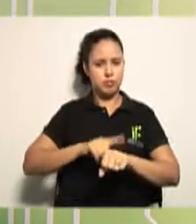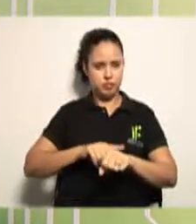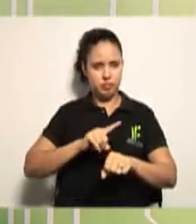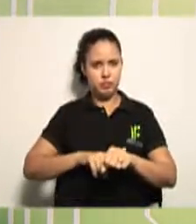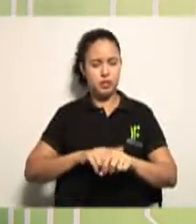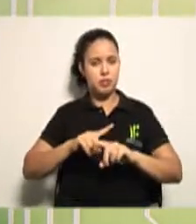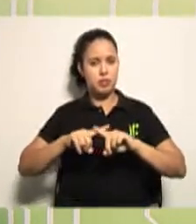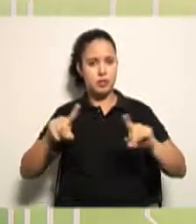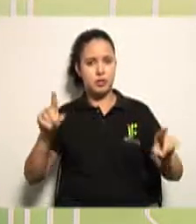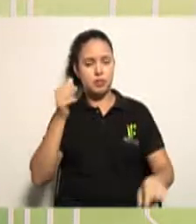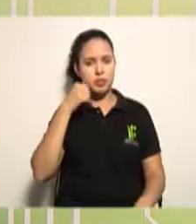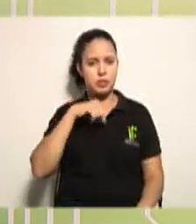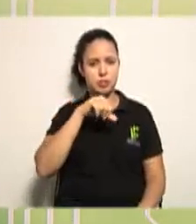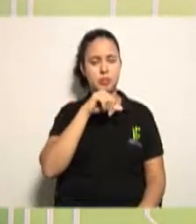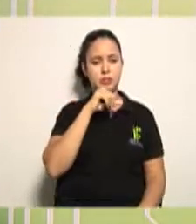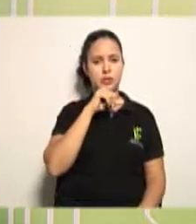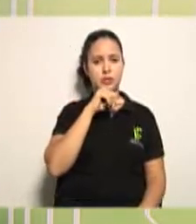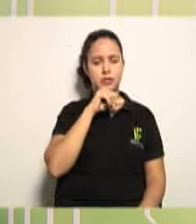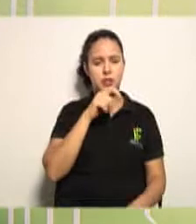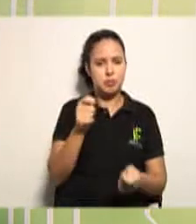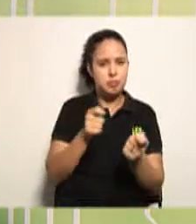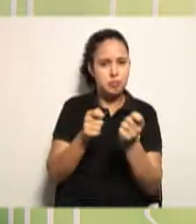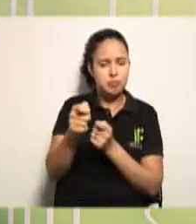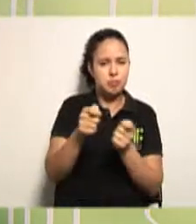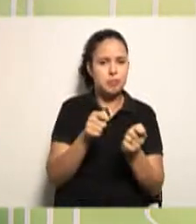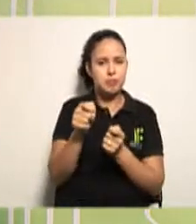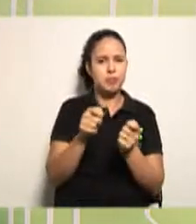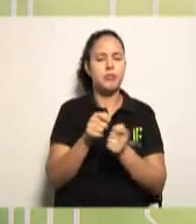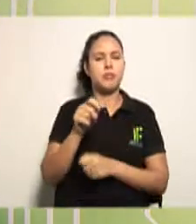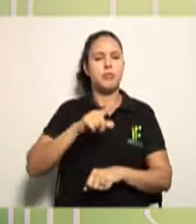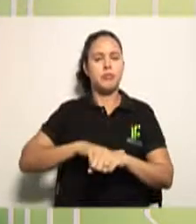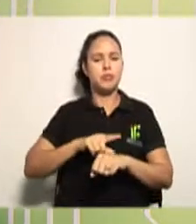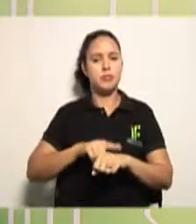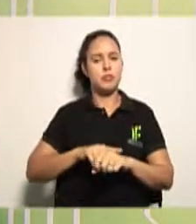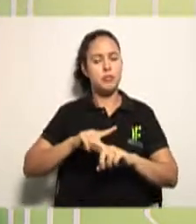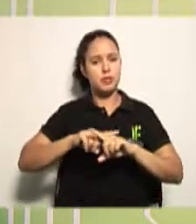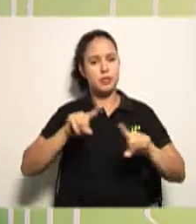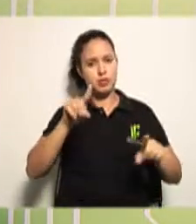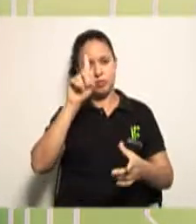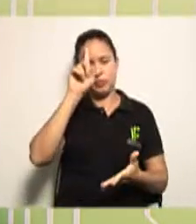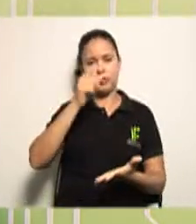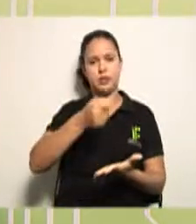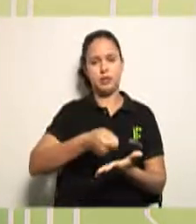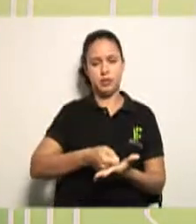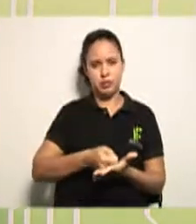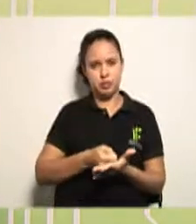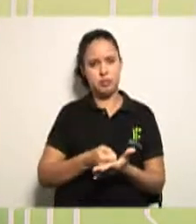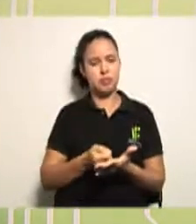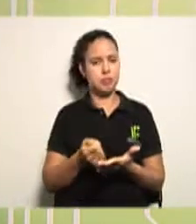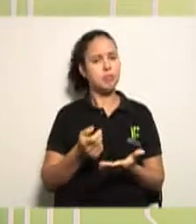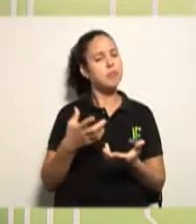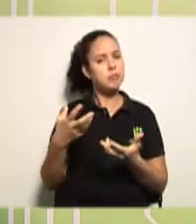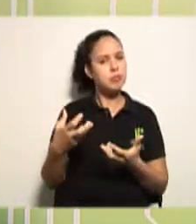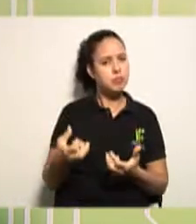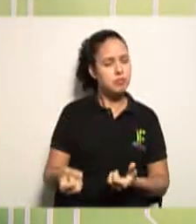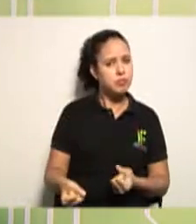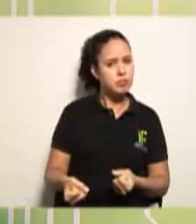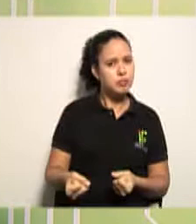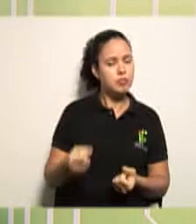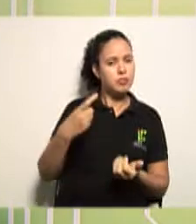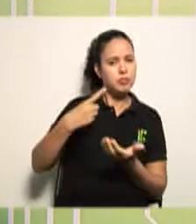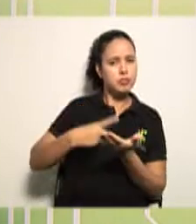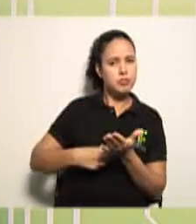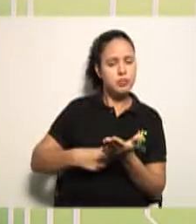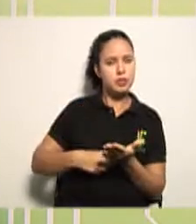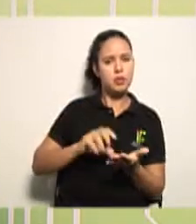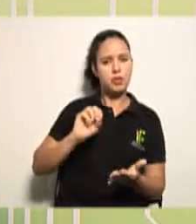minha mãe é que controla o meu tempo, mas você que toma as decisões se você vai cumprir aquele combinado